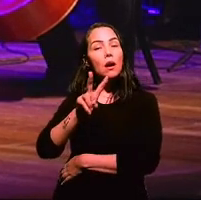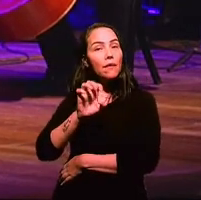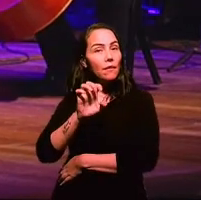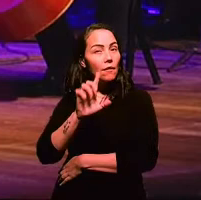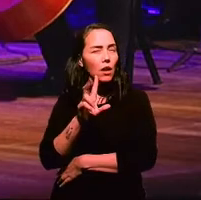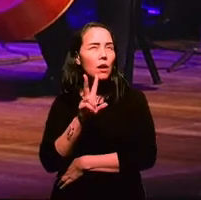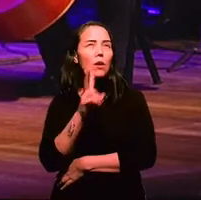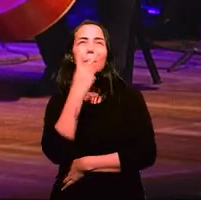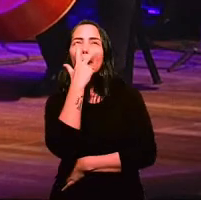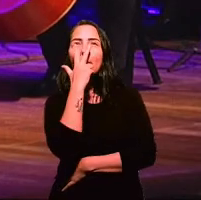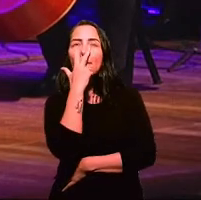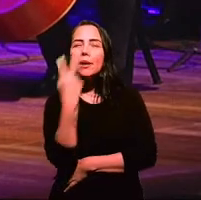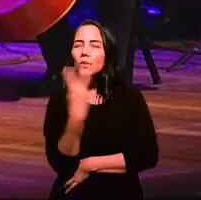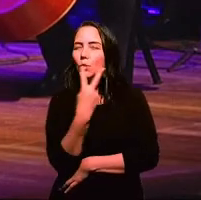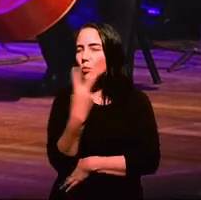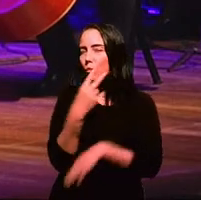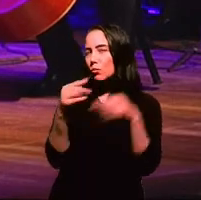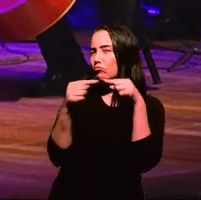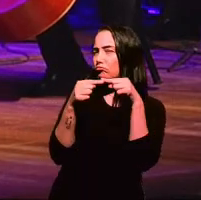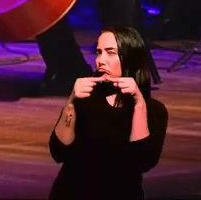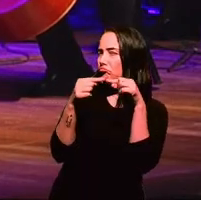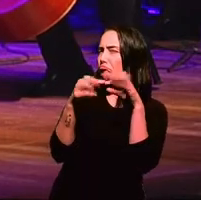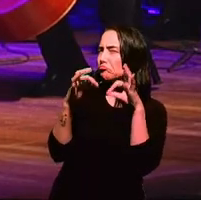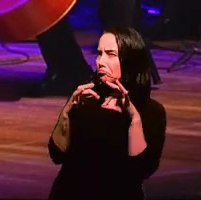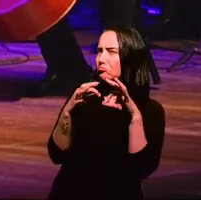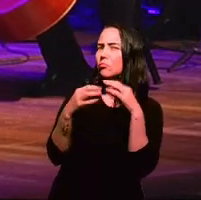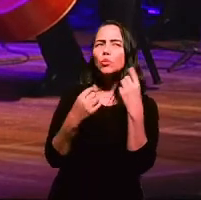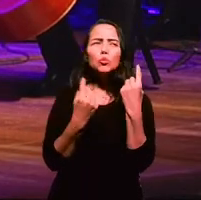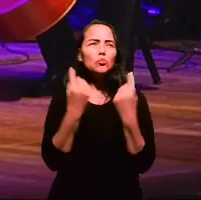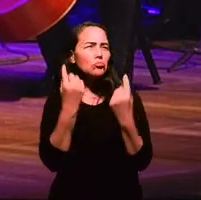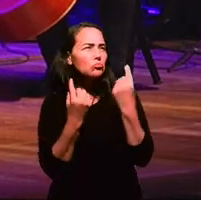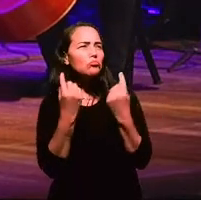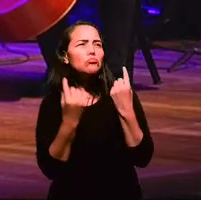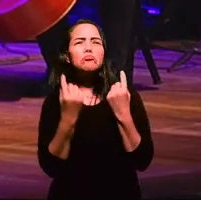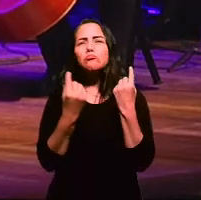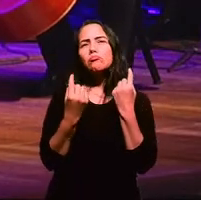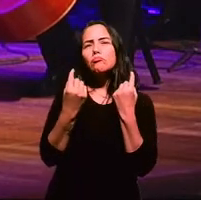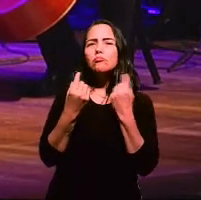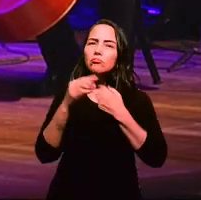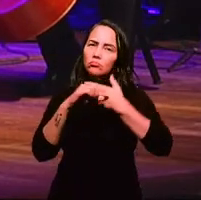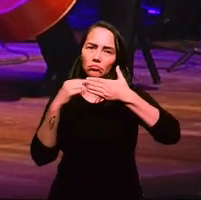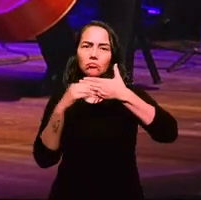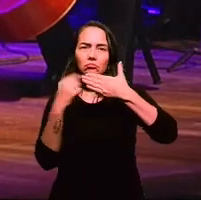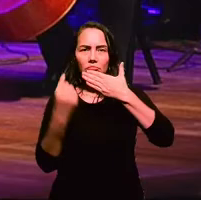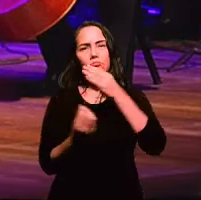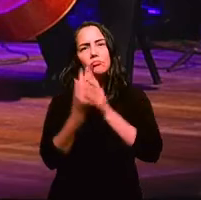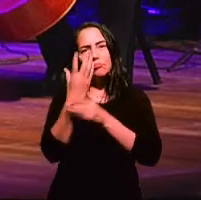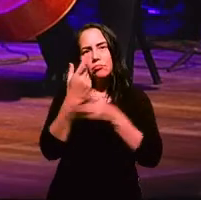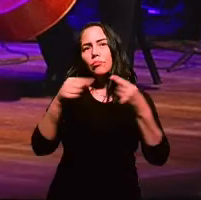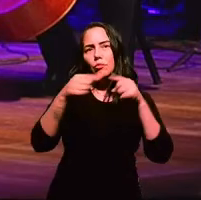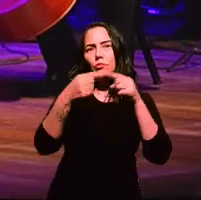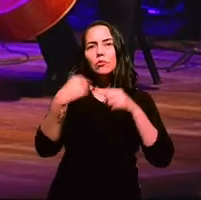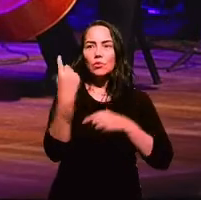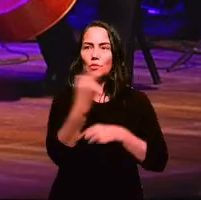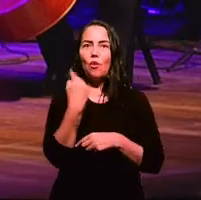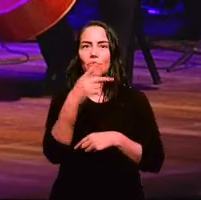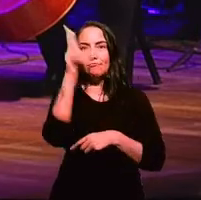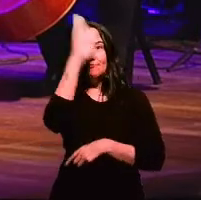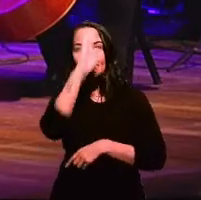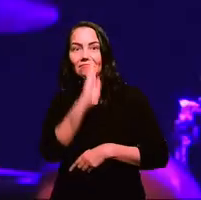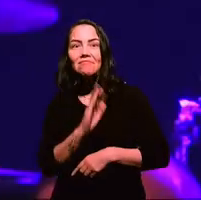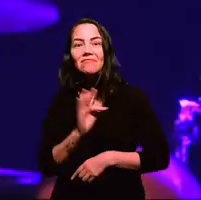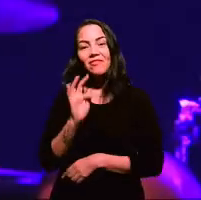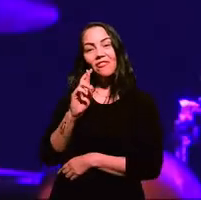similaridades, né, algumas coincidências, assim. Tanto Ravel quanto Francisco Braga, o nosso Francisco Braga, o brasileiro Francisco